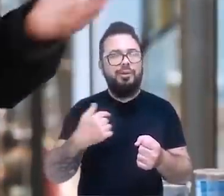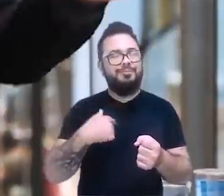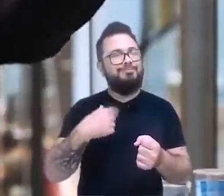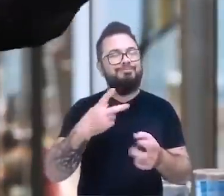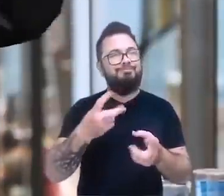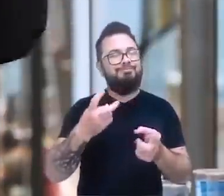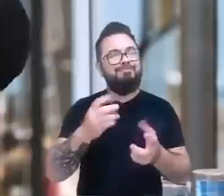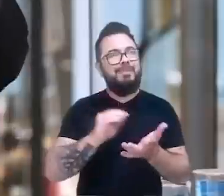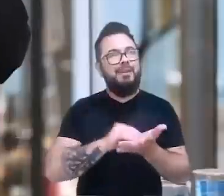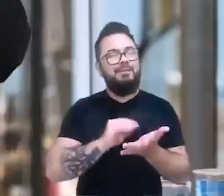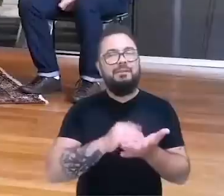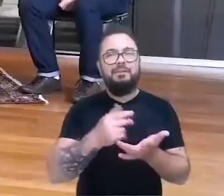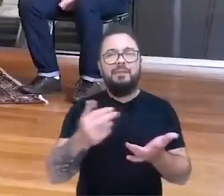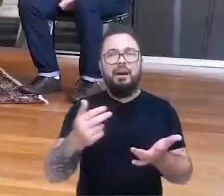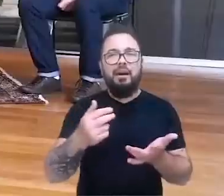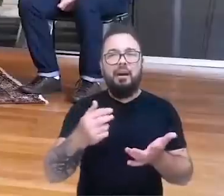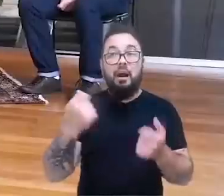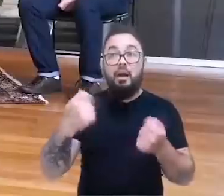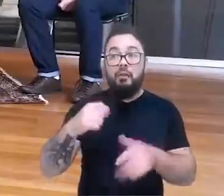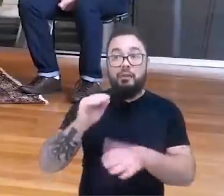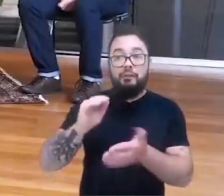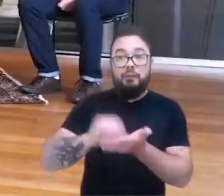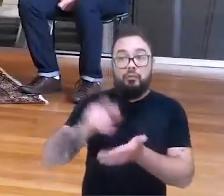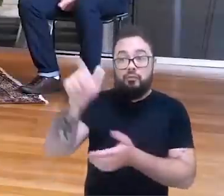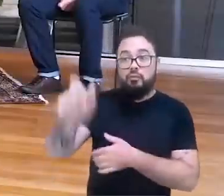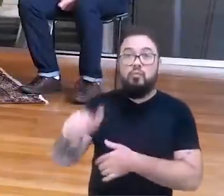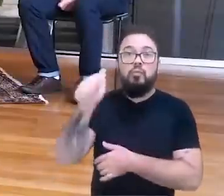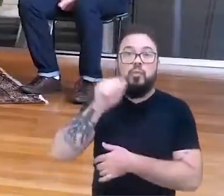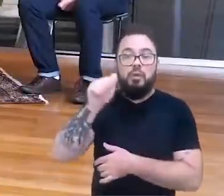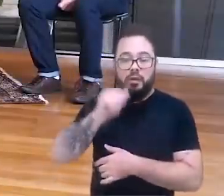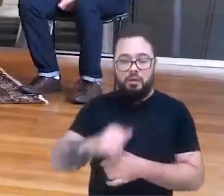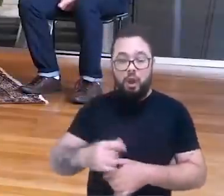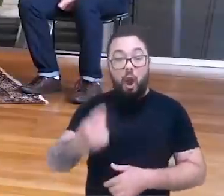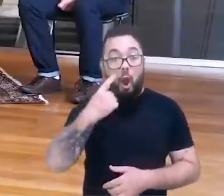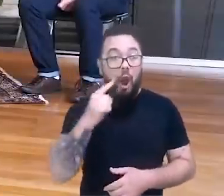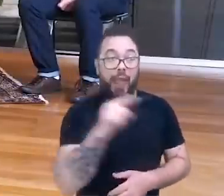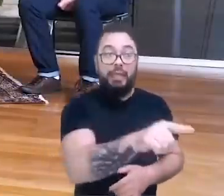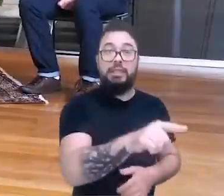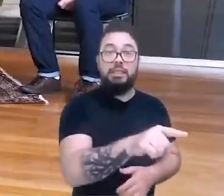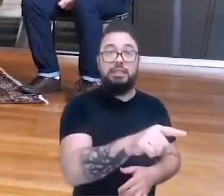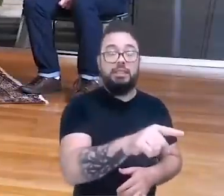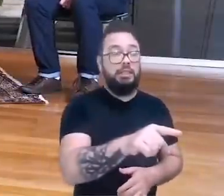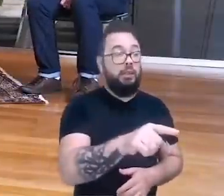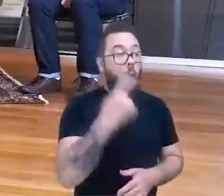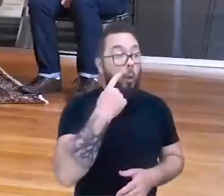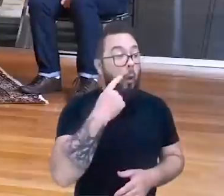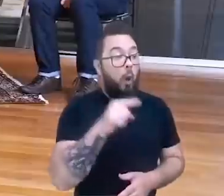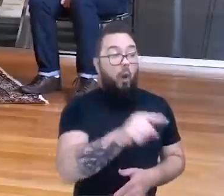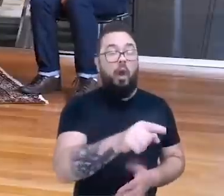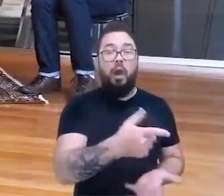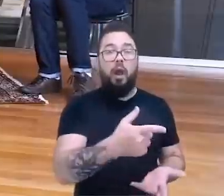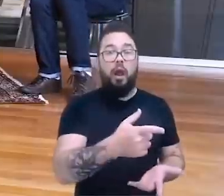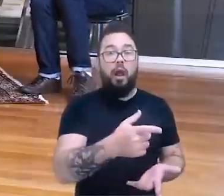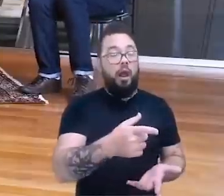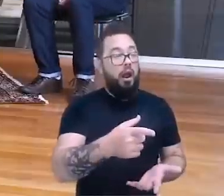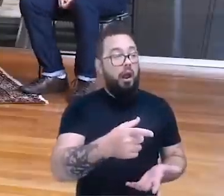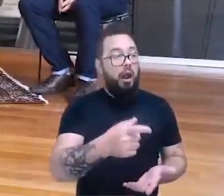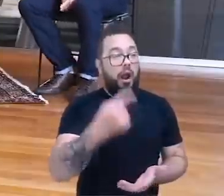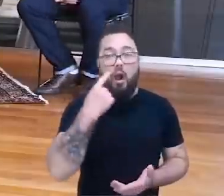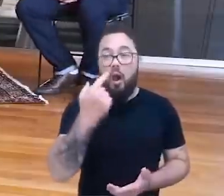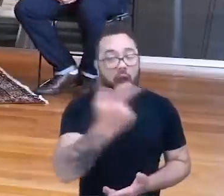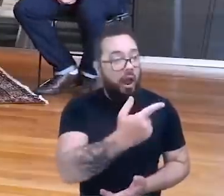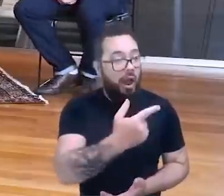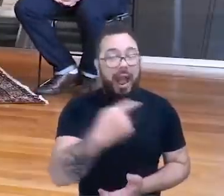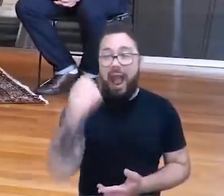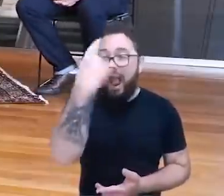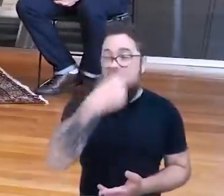e aí eu tive que por uma mulher no ponto falando olha aquilo era aquilo a cara de